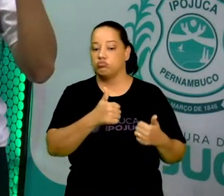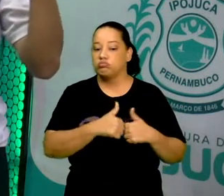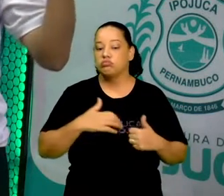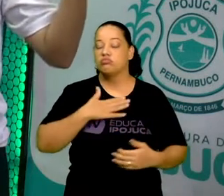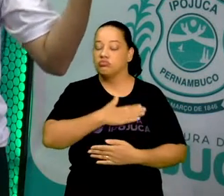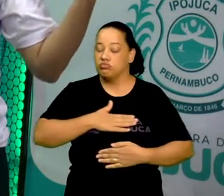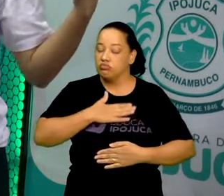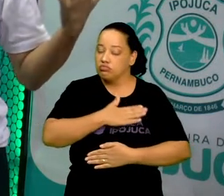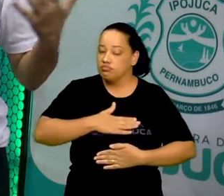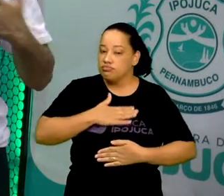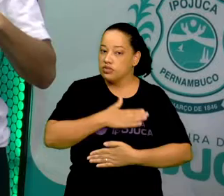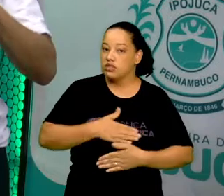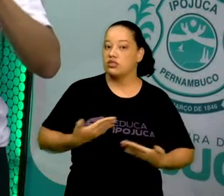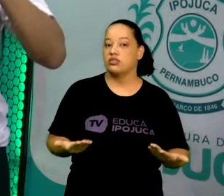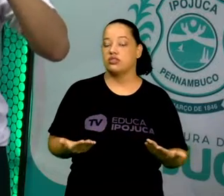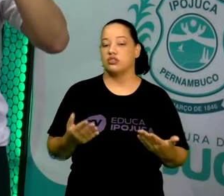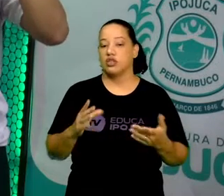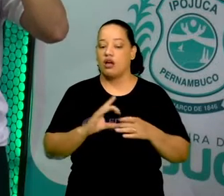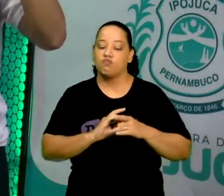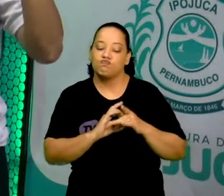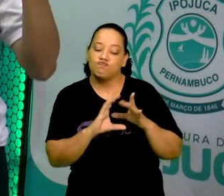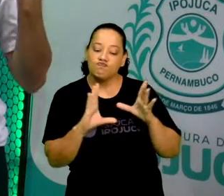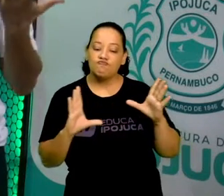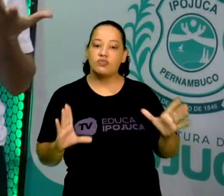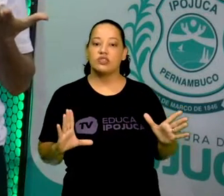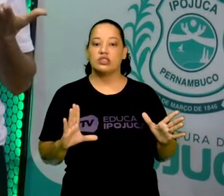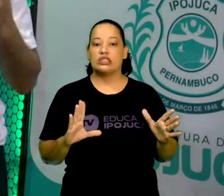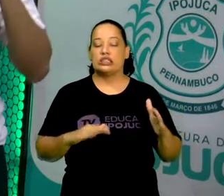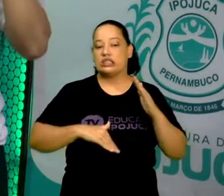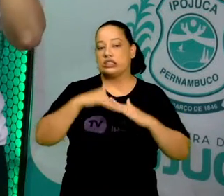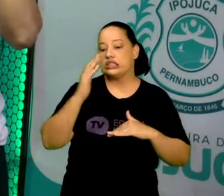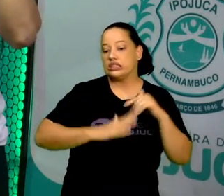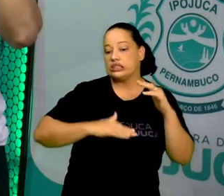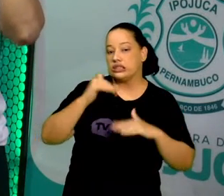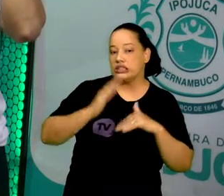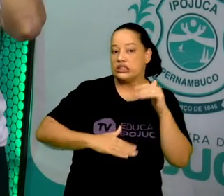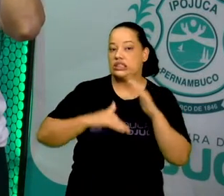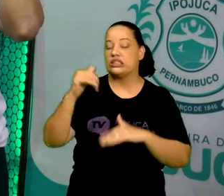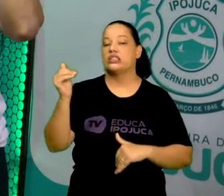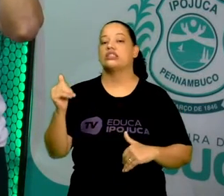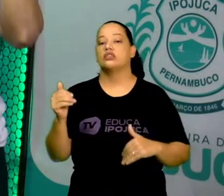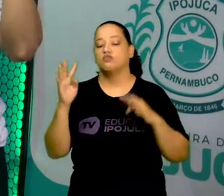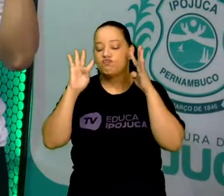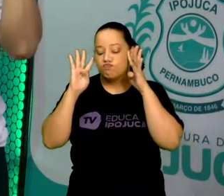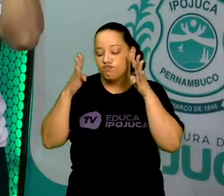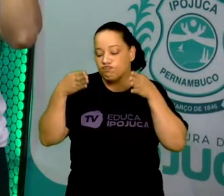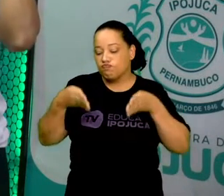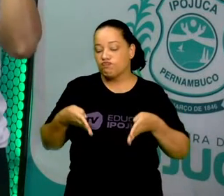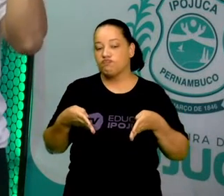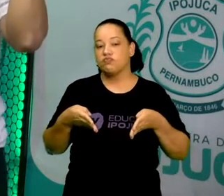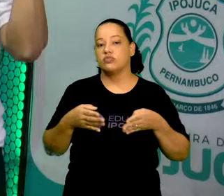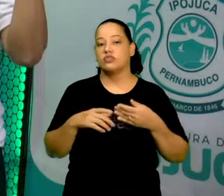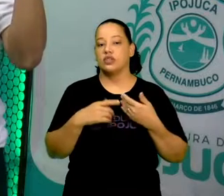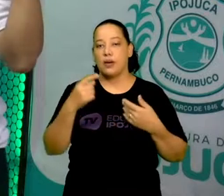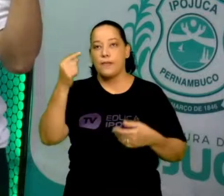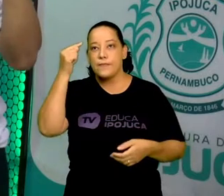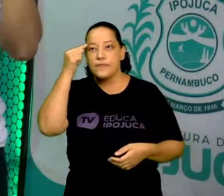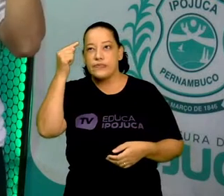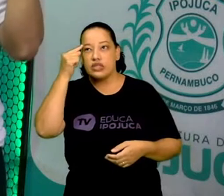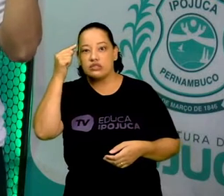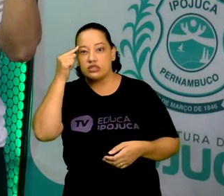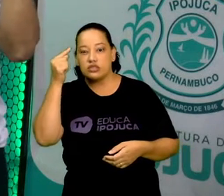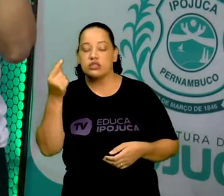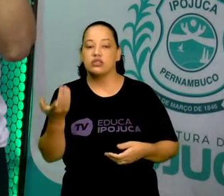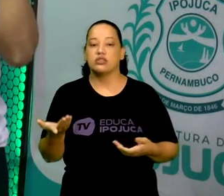pulando tá só vai soltando seu corpo tá tendo habilidade está se concentrando tá pensando em